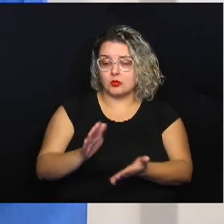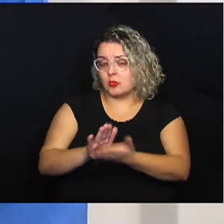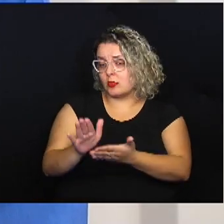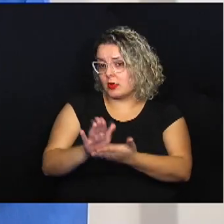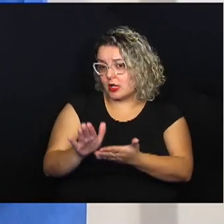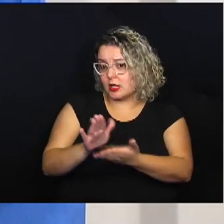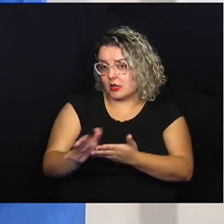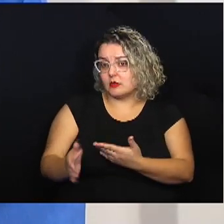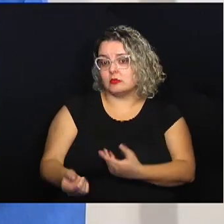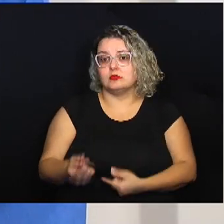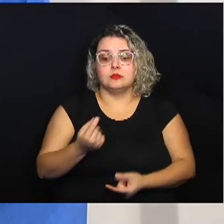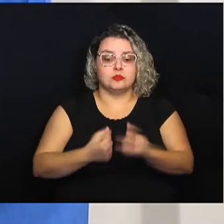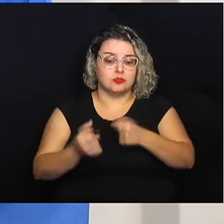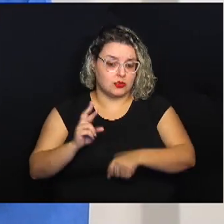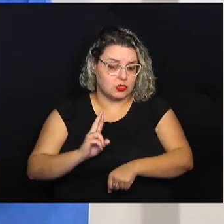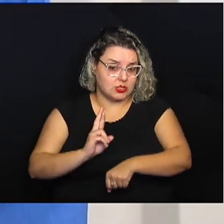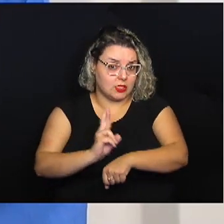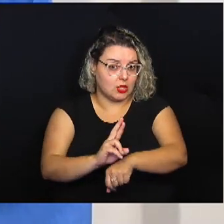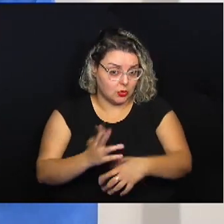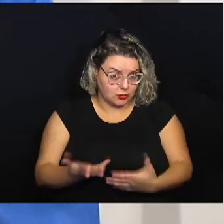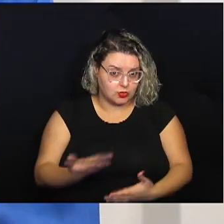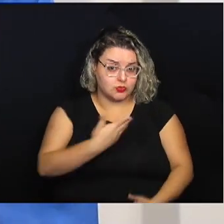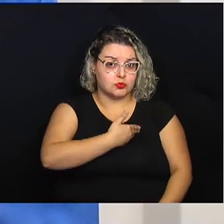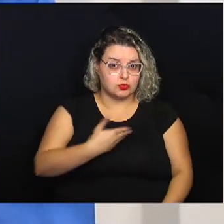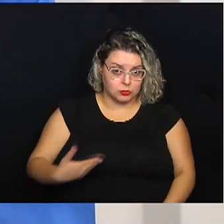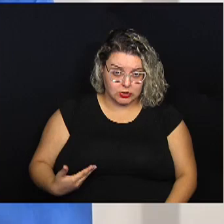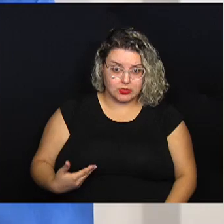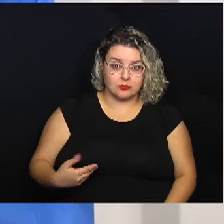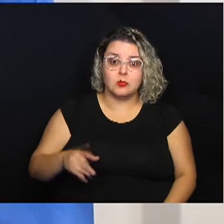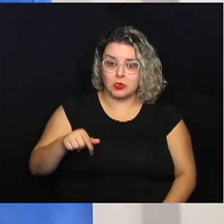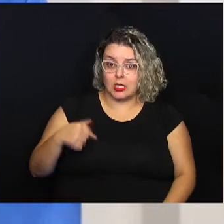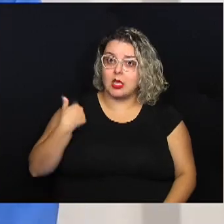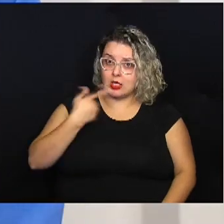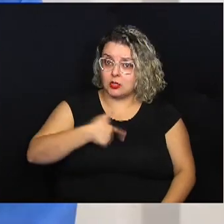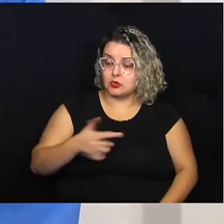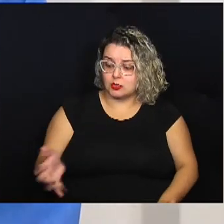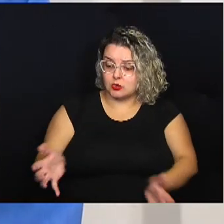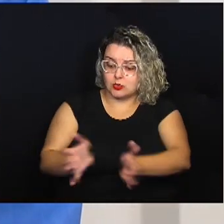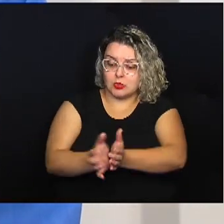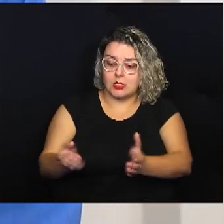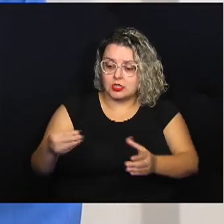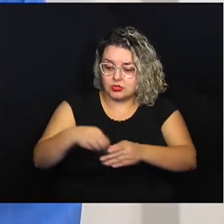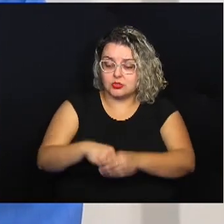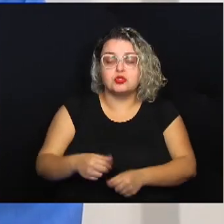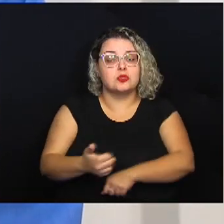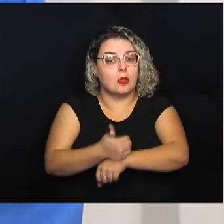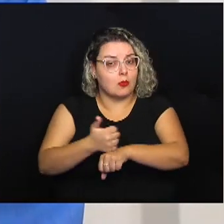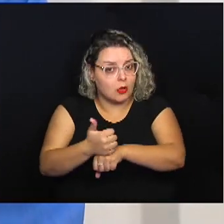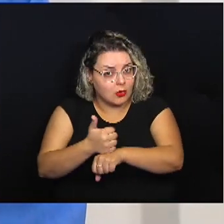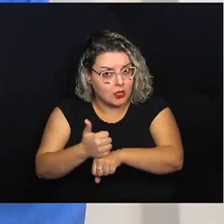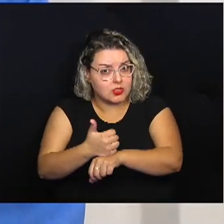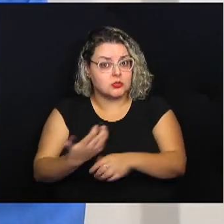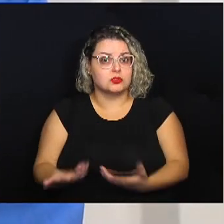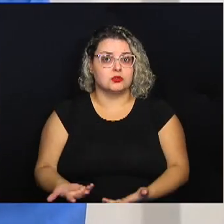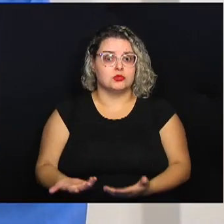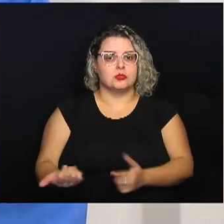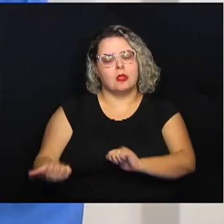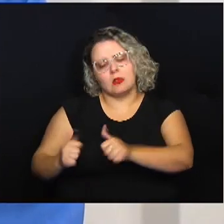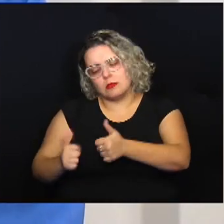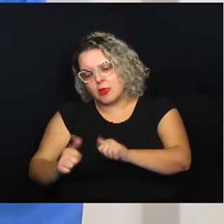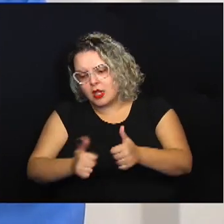dos recursos públicos. Isso se deve à nossa equipe interna de profissionais que